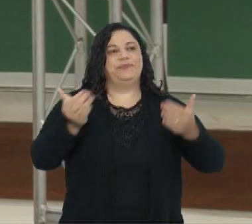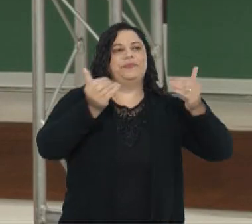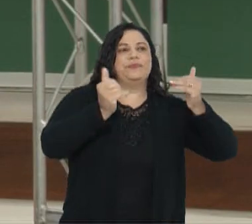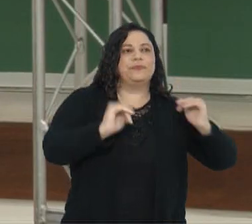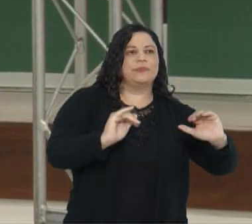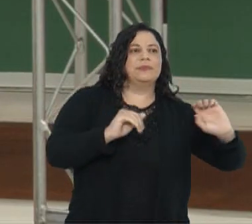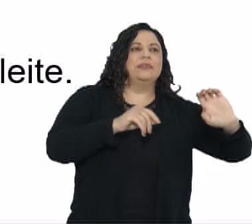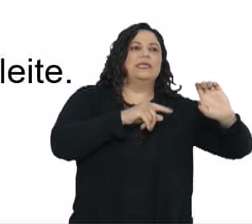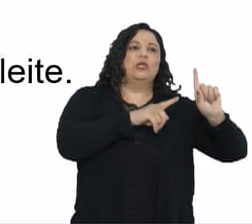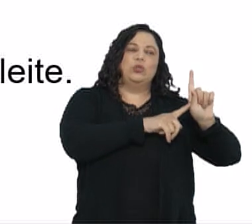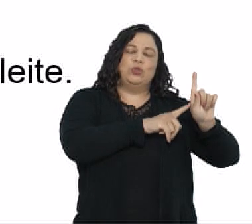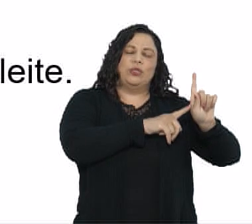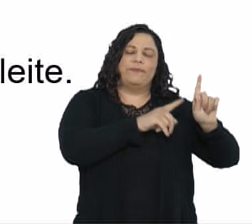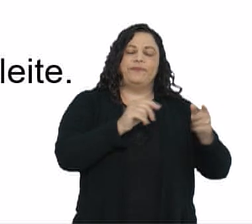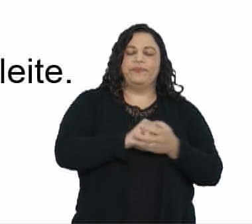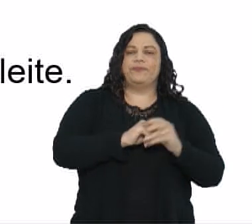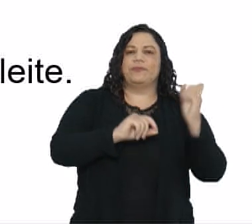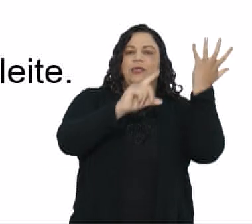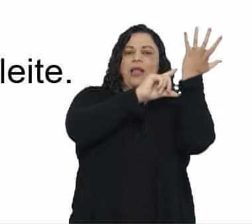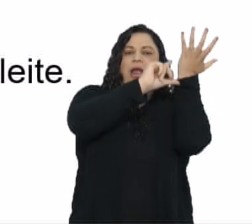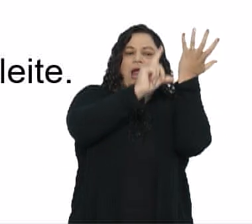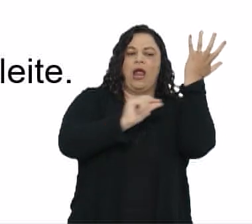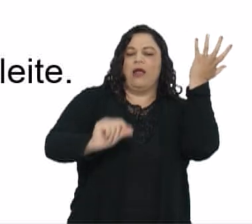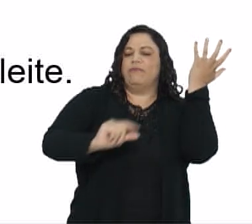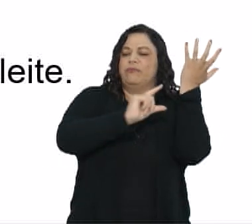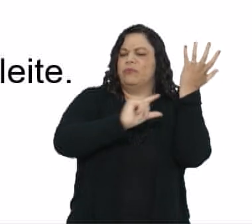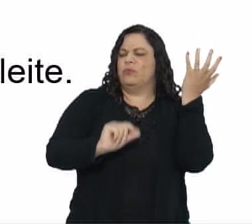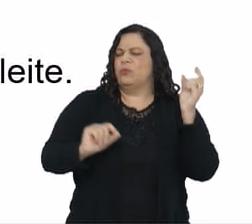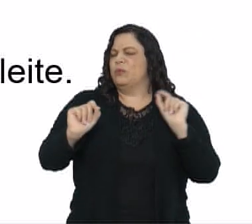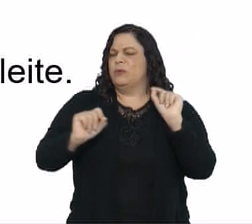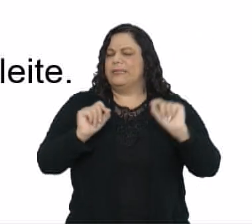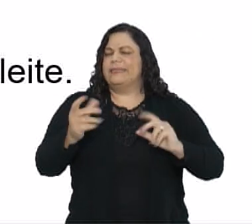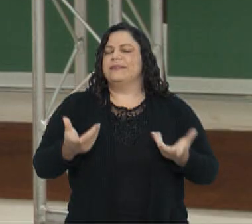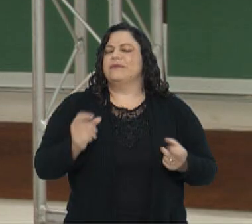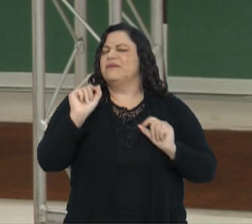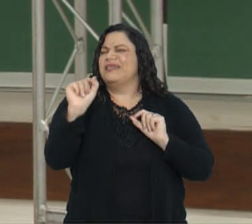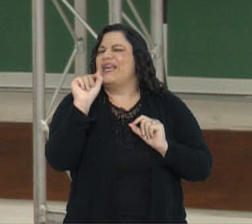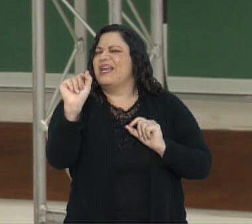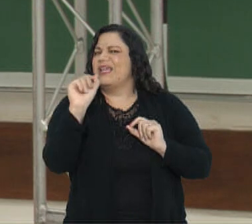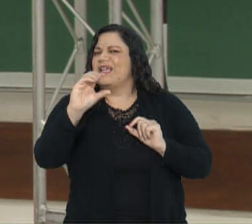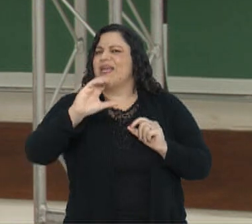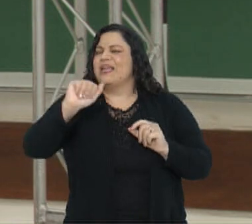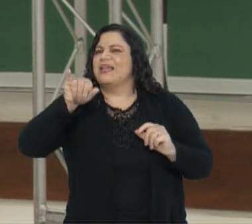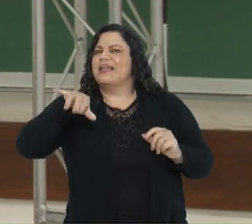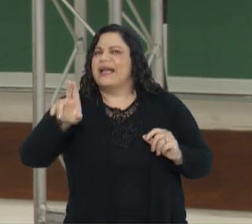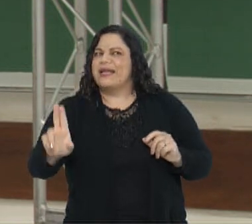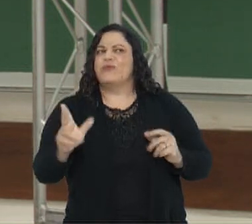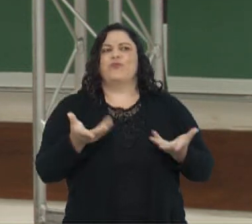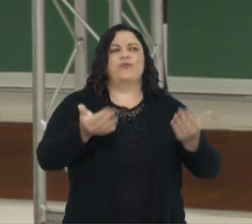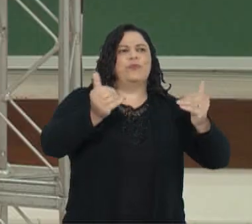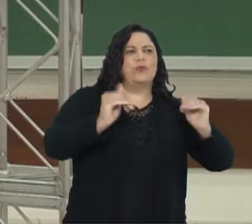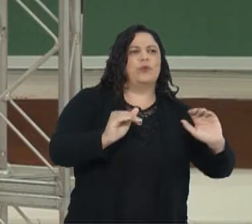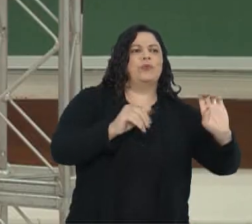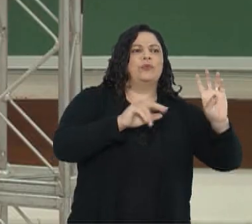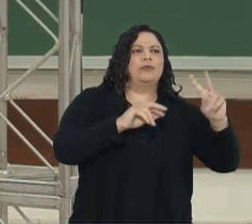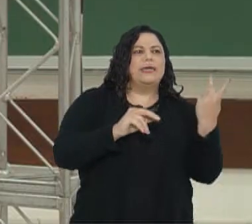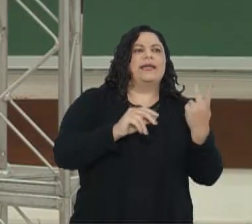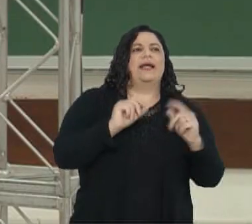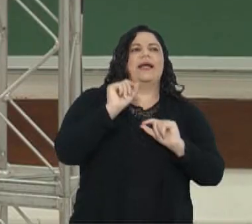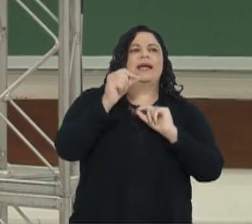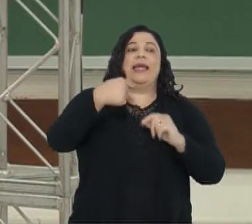Eu, você e nosso gato gostamos muito de leite. Quem gosta de leite? No caso ali,